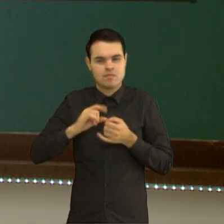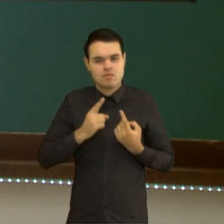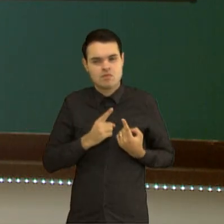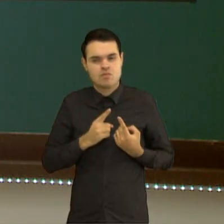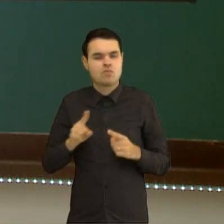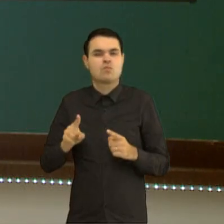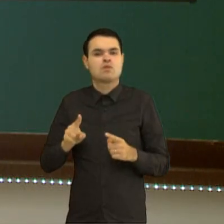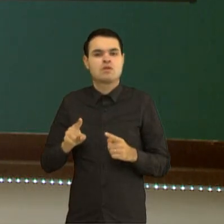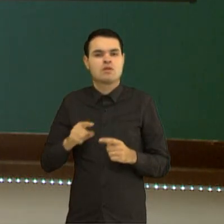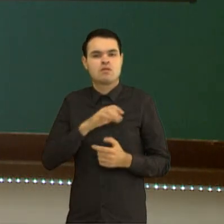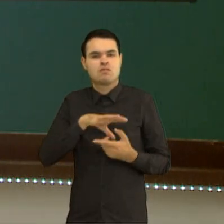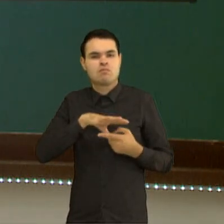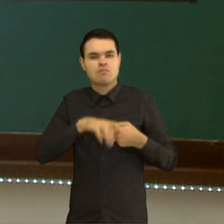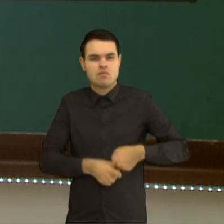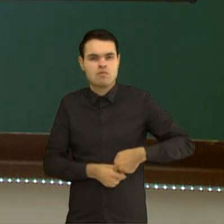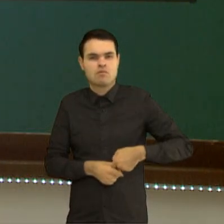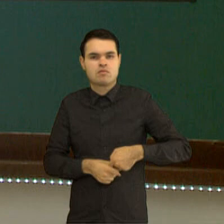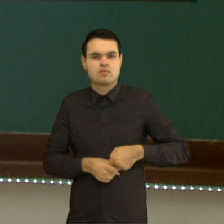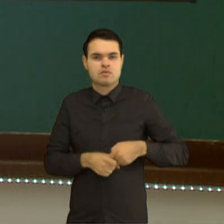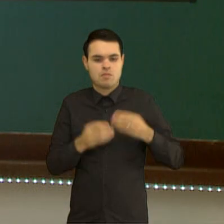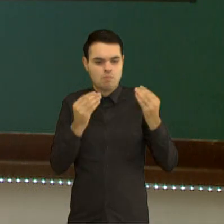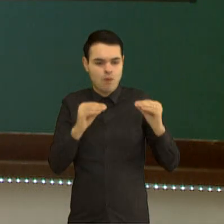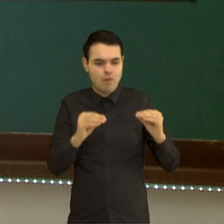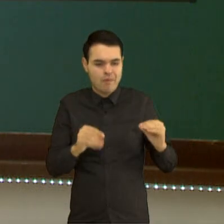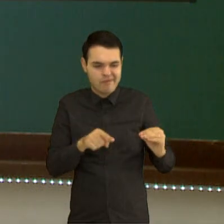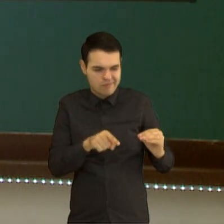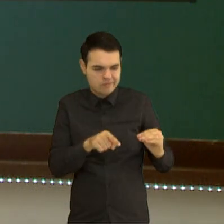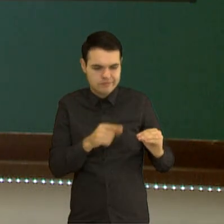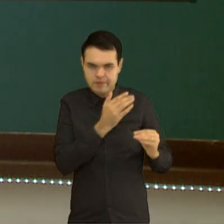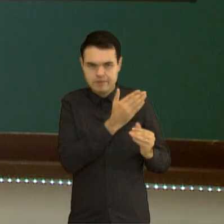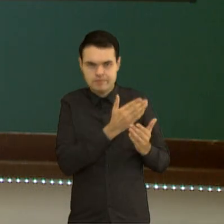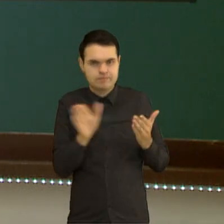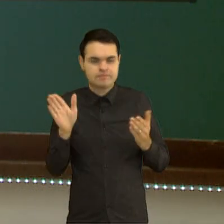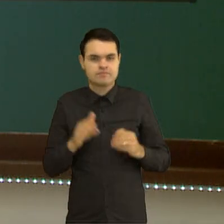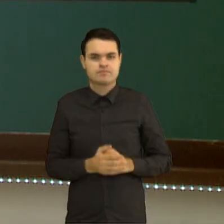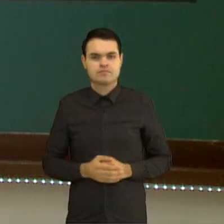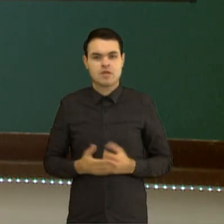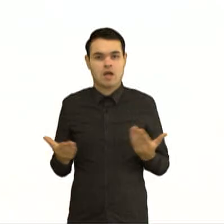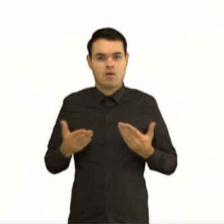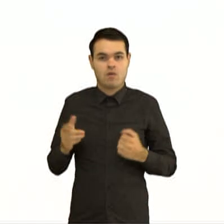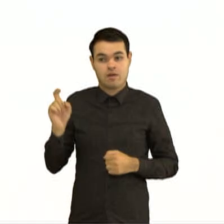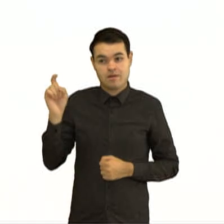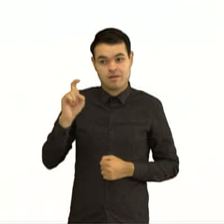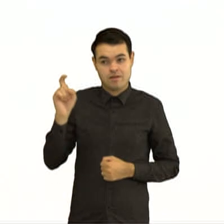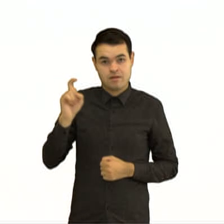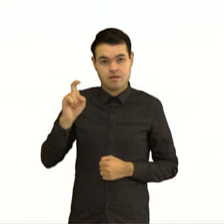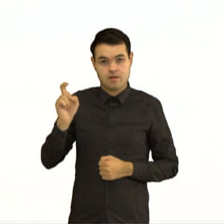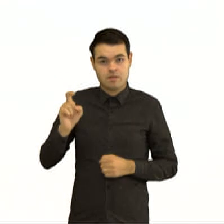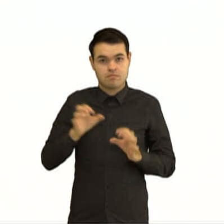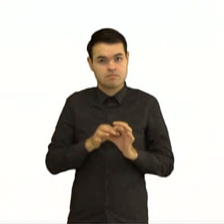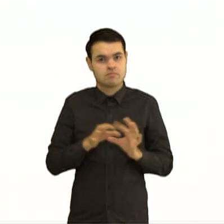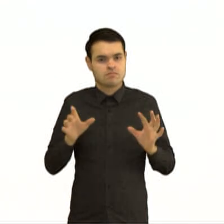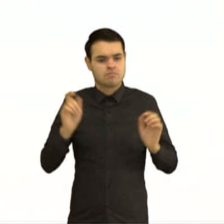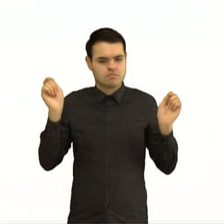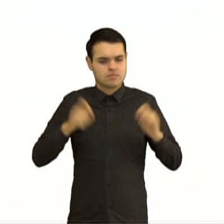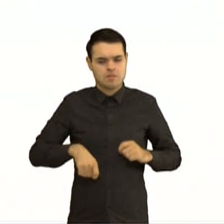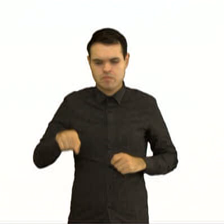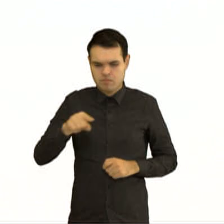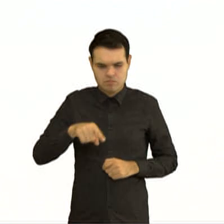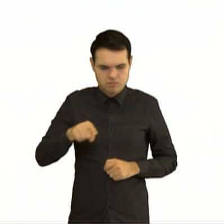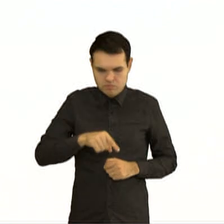combater bullying em comentários. Rede social agora permite que as pessoas aprovem